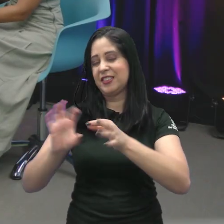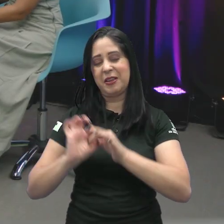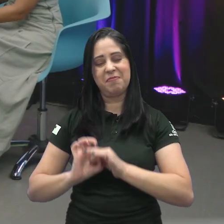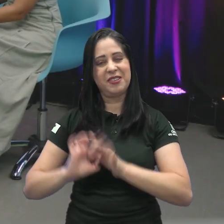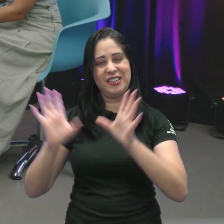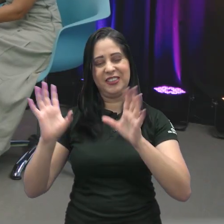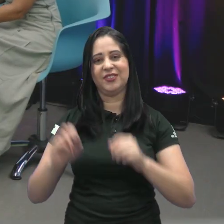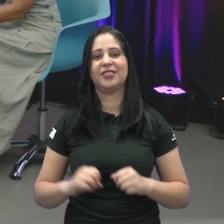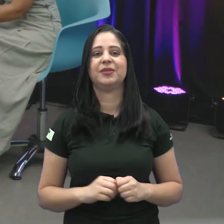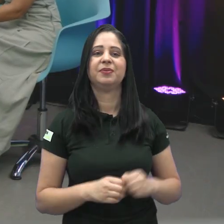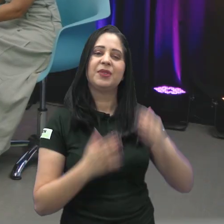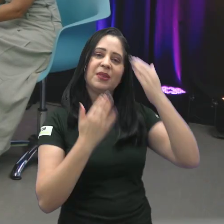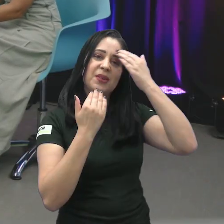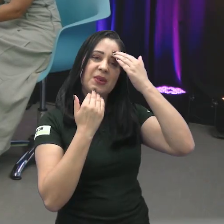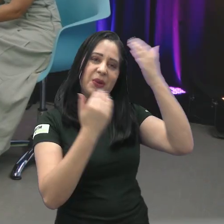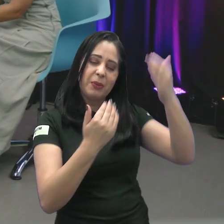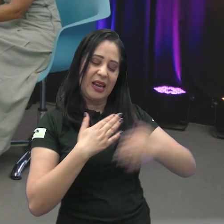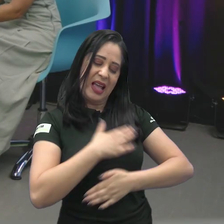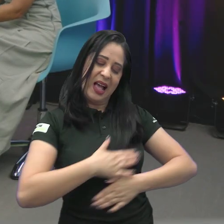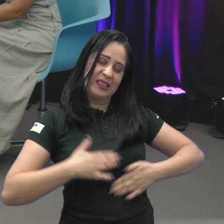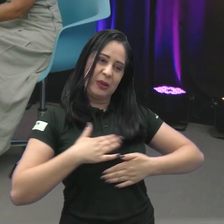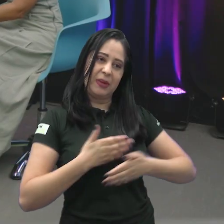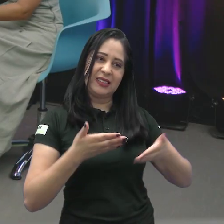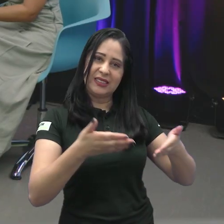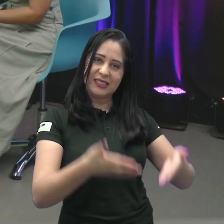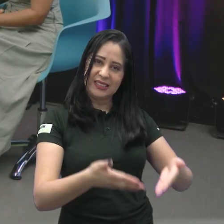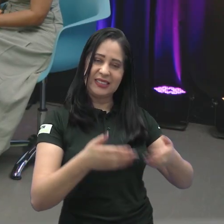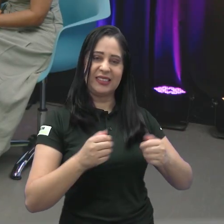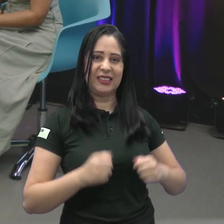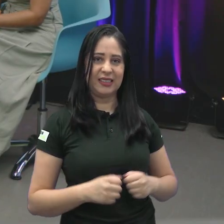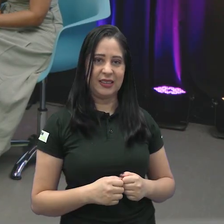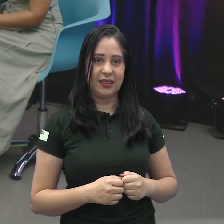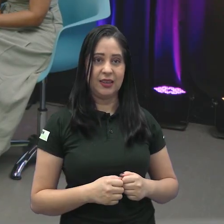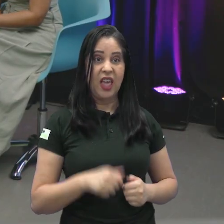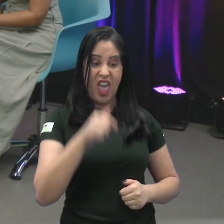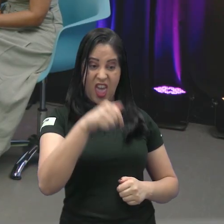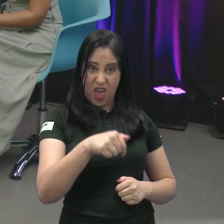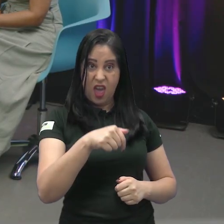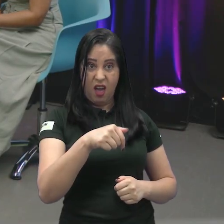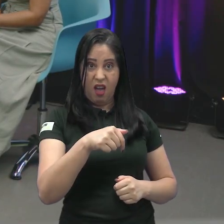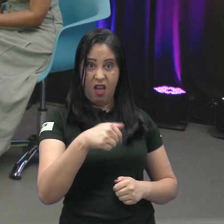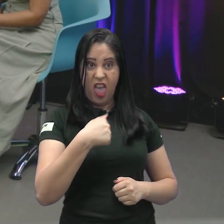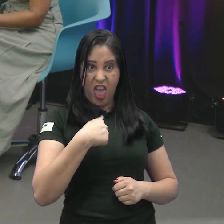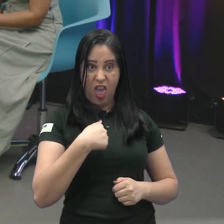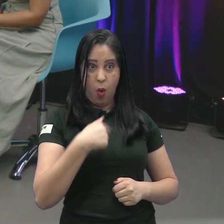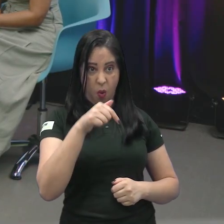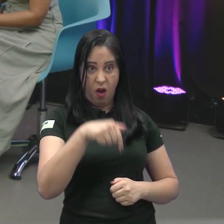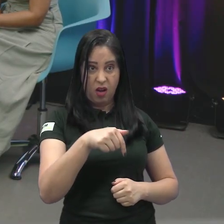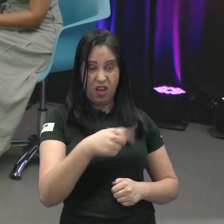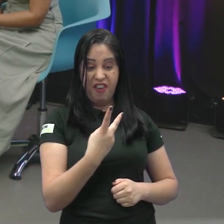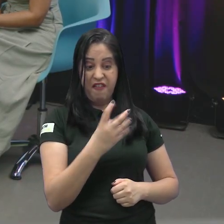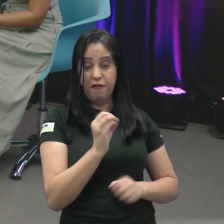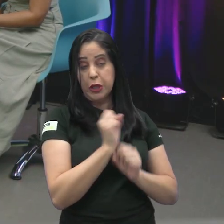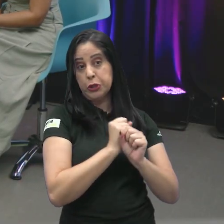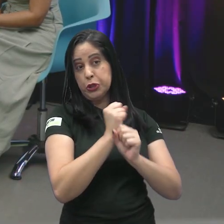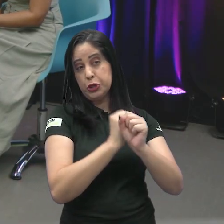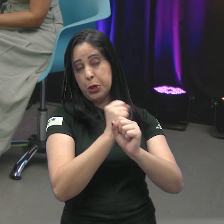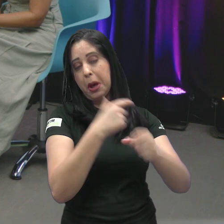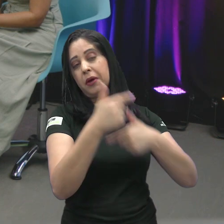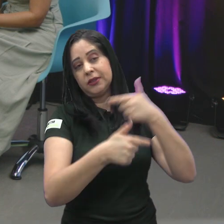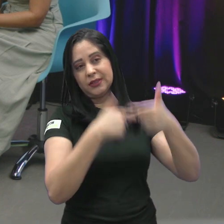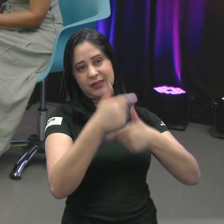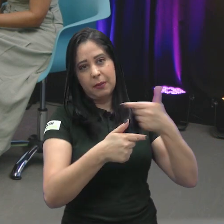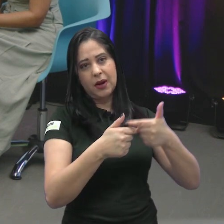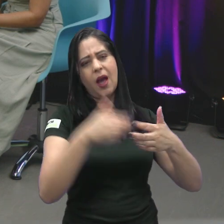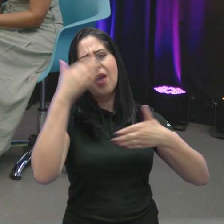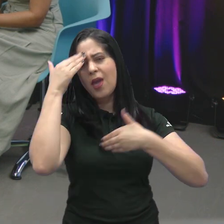estão abertas para quando você quiser voltar aqui no Inspiração. Obrigado, é um prazer estar aqui, né? Nessa casa onde eu fiquei 20 anos, né? 20 anos aqui, eu só tenho